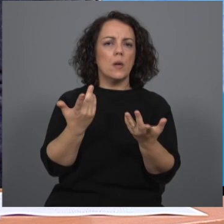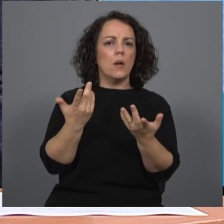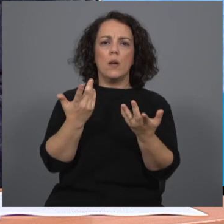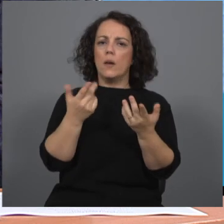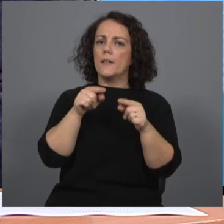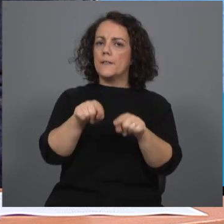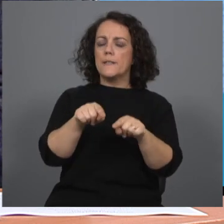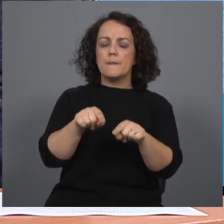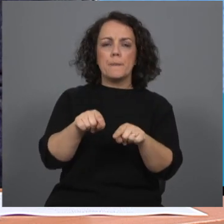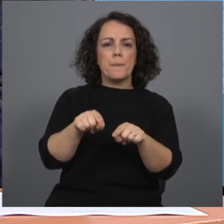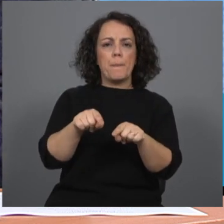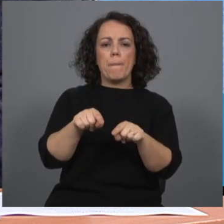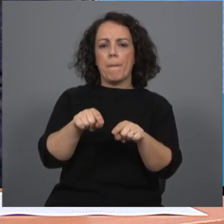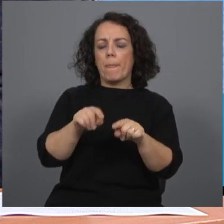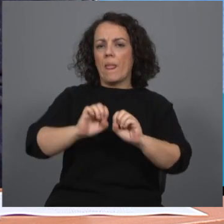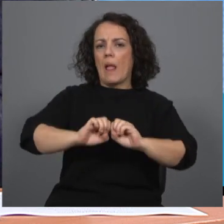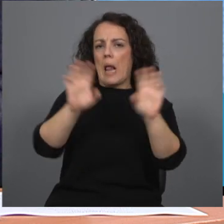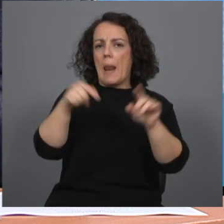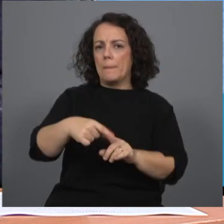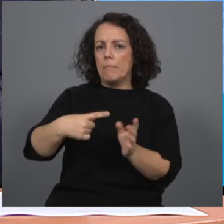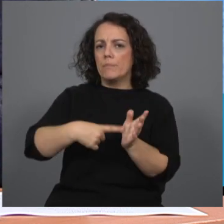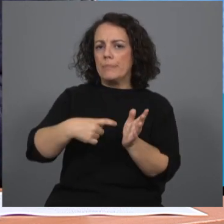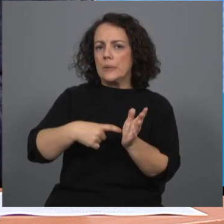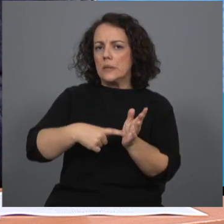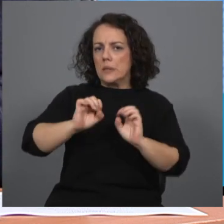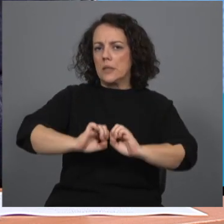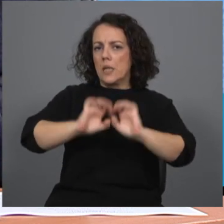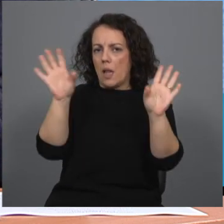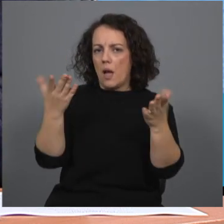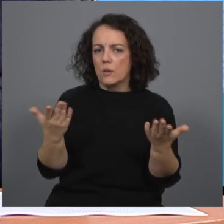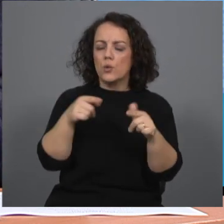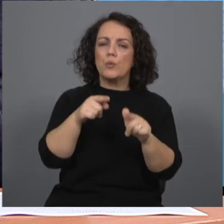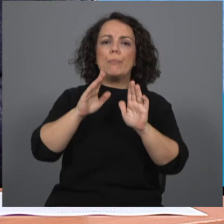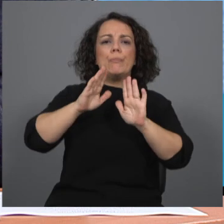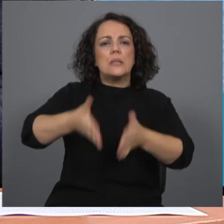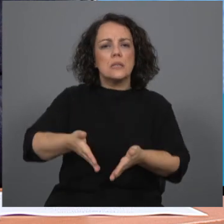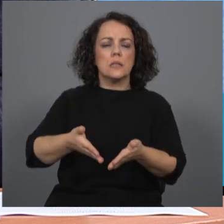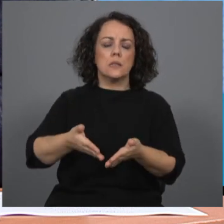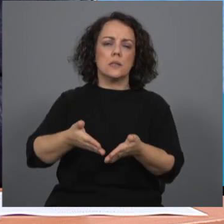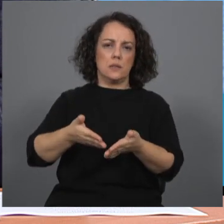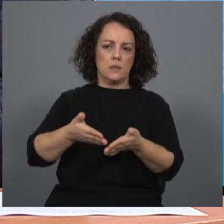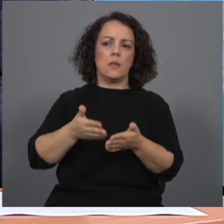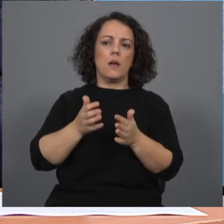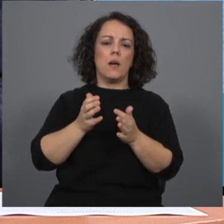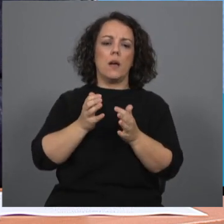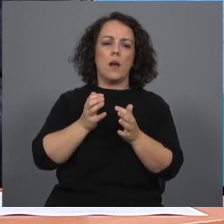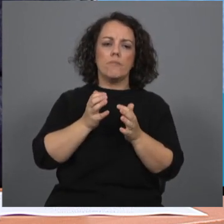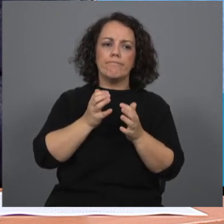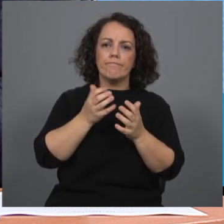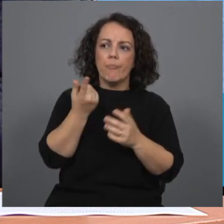são obviamente necessárias, e vamos ter que encontrar maneiras de cuidar de